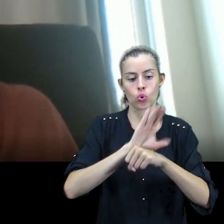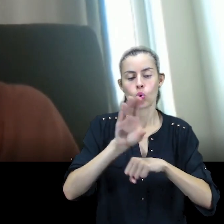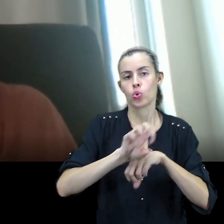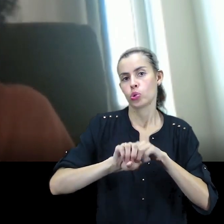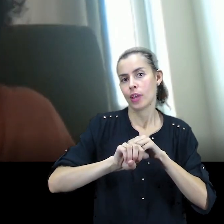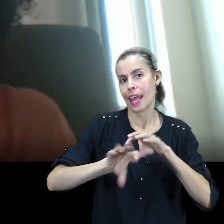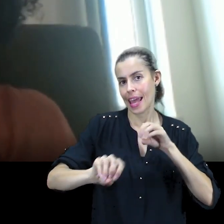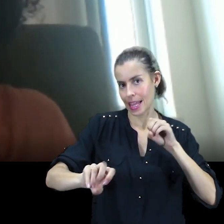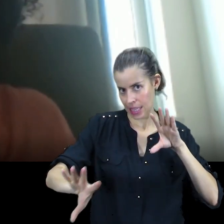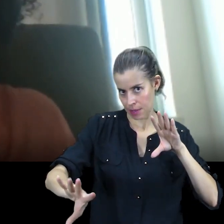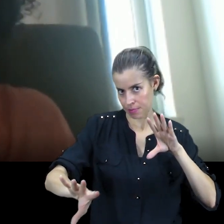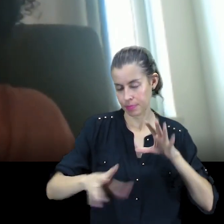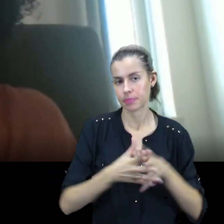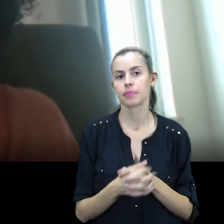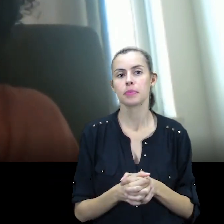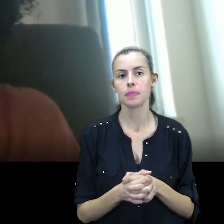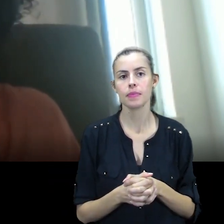do EAD é presencial.